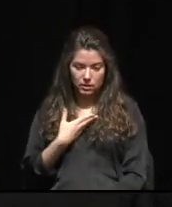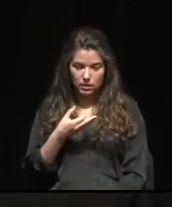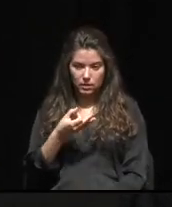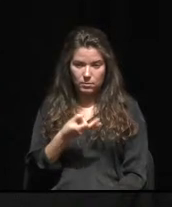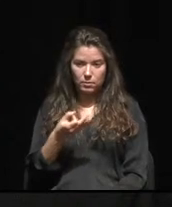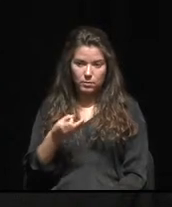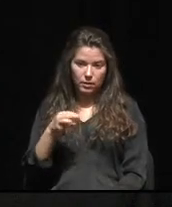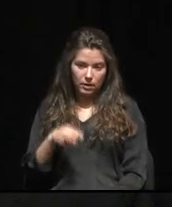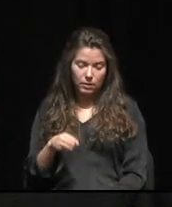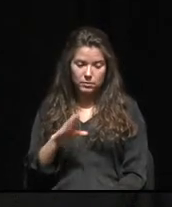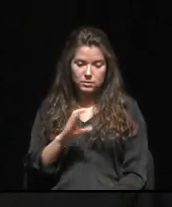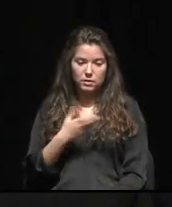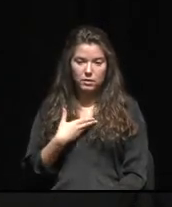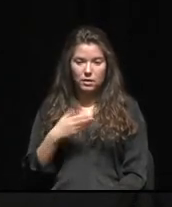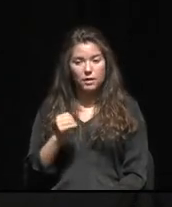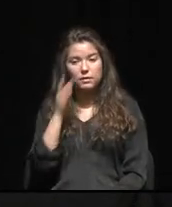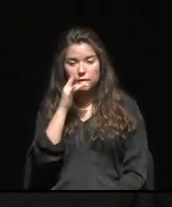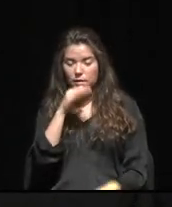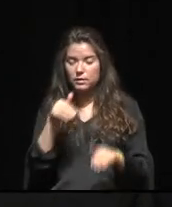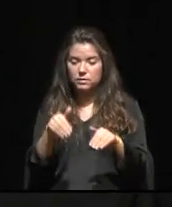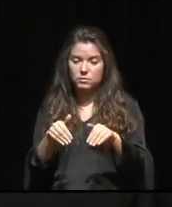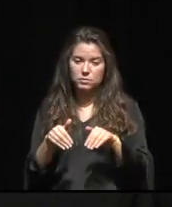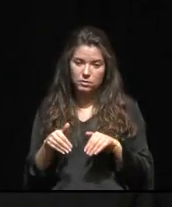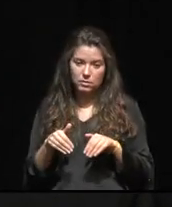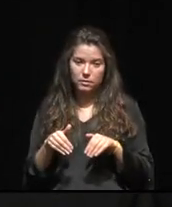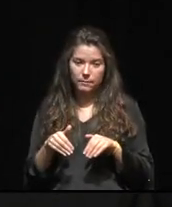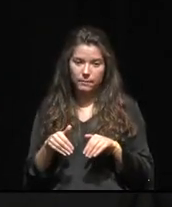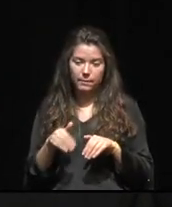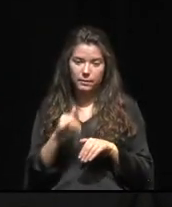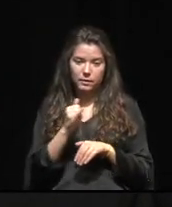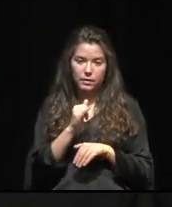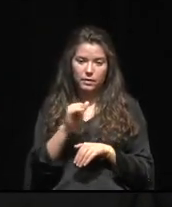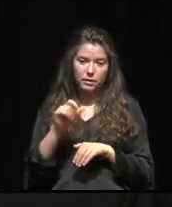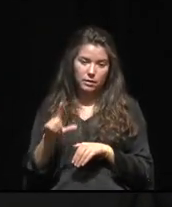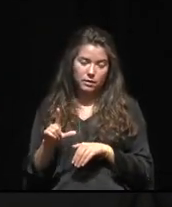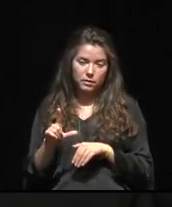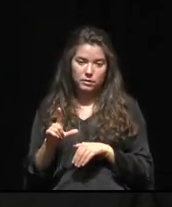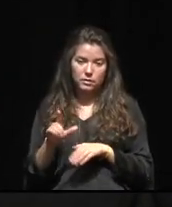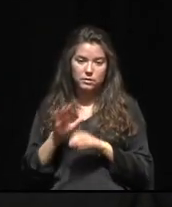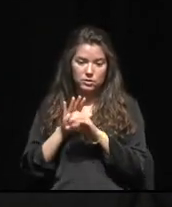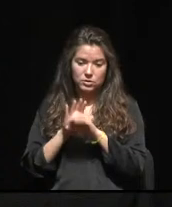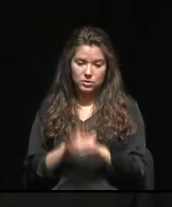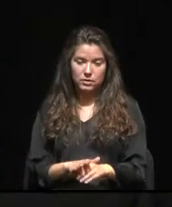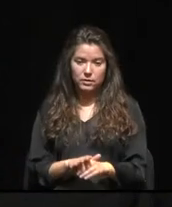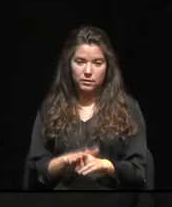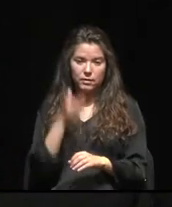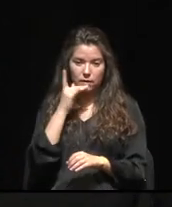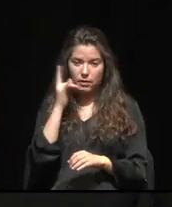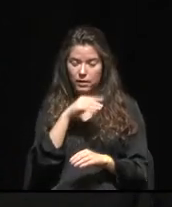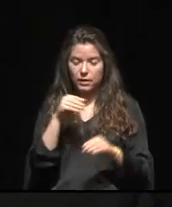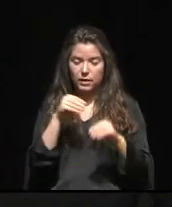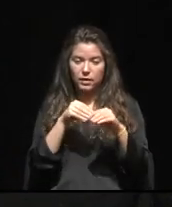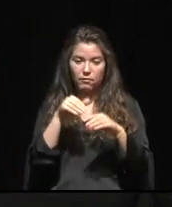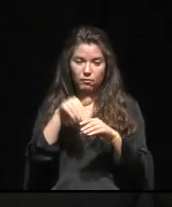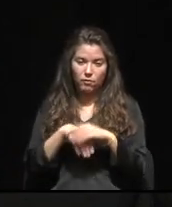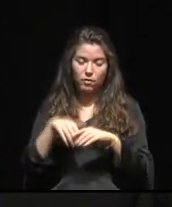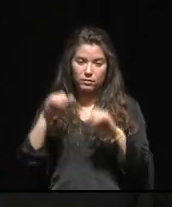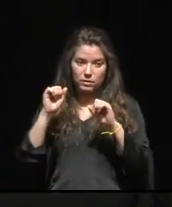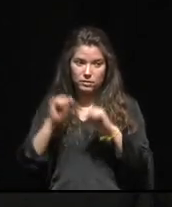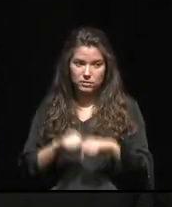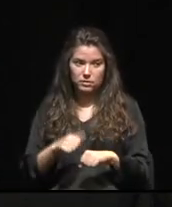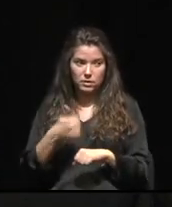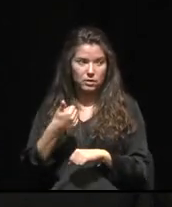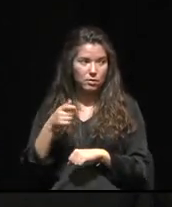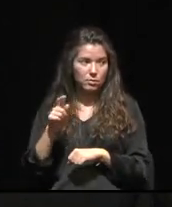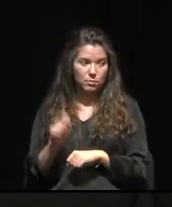e CDs quem se abstém iniciativa liberal e chega quem vota a favor